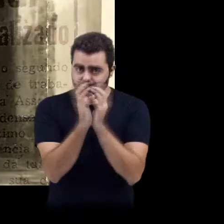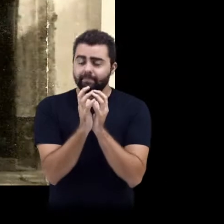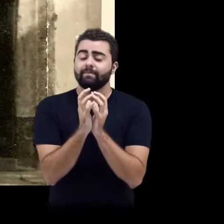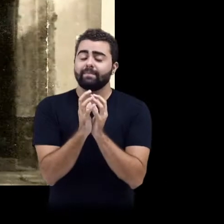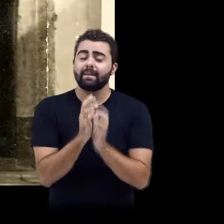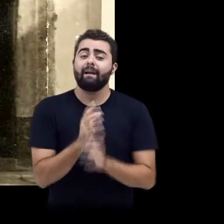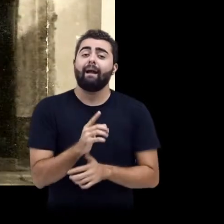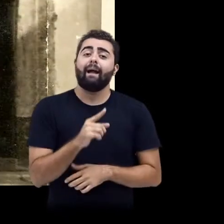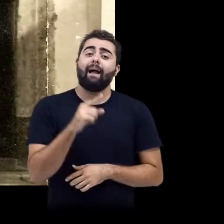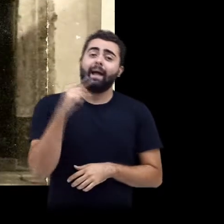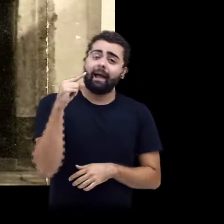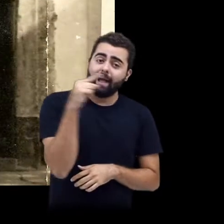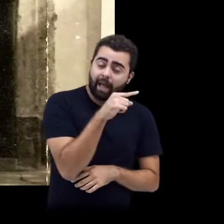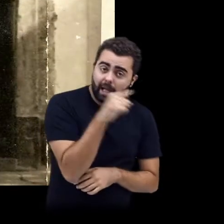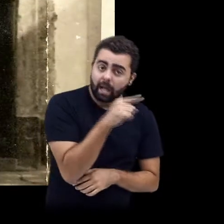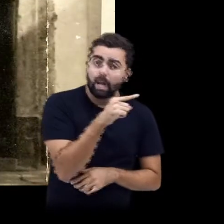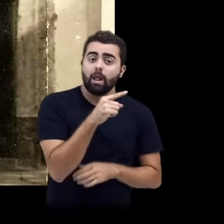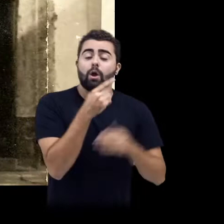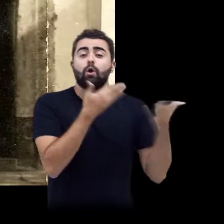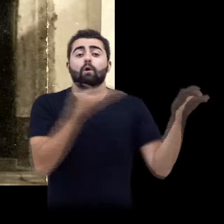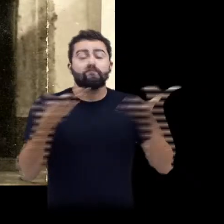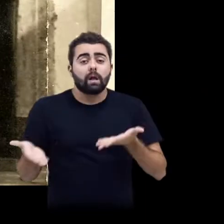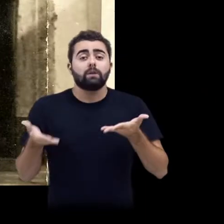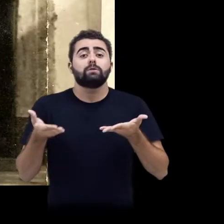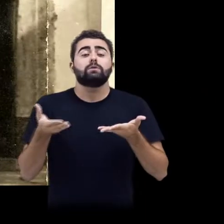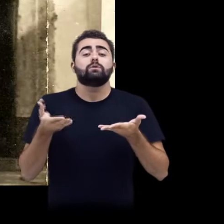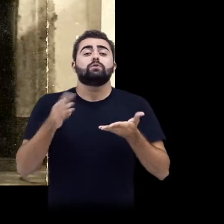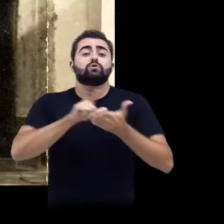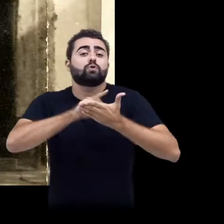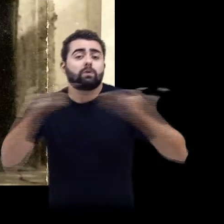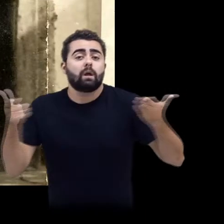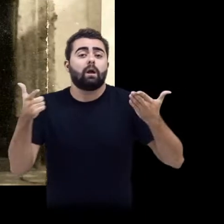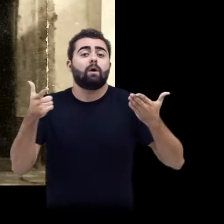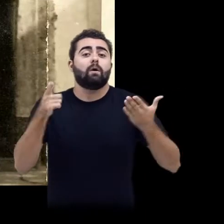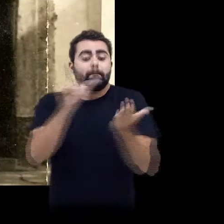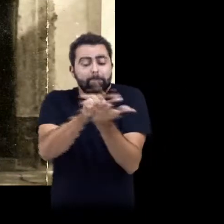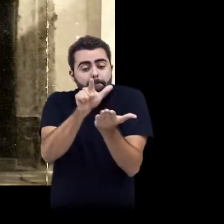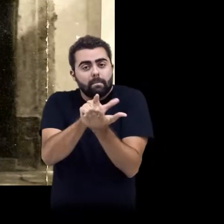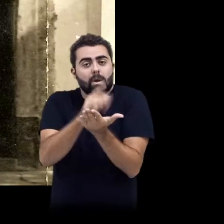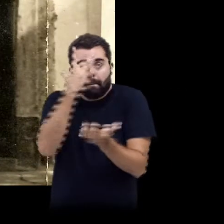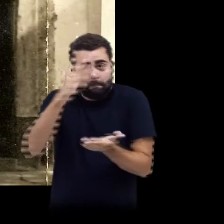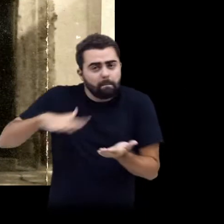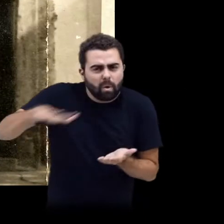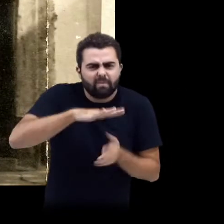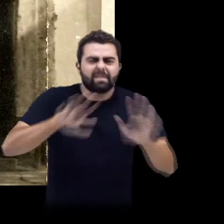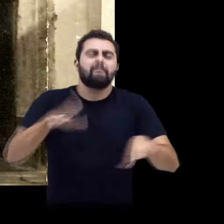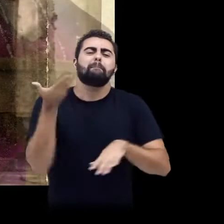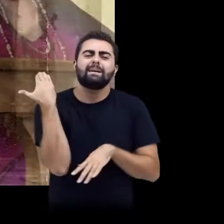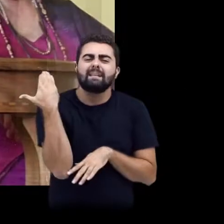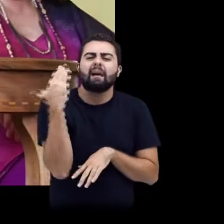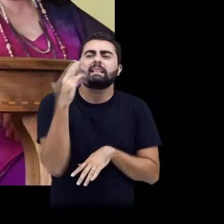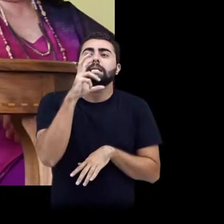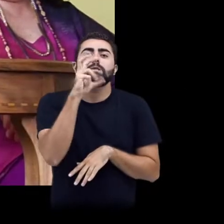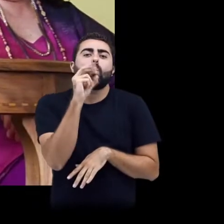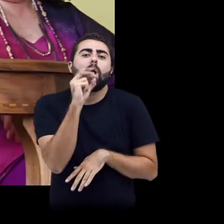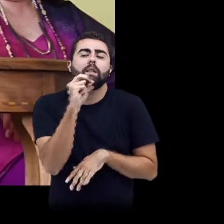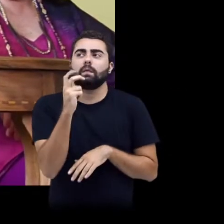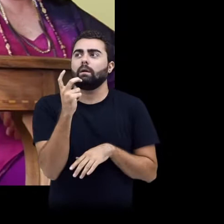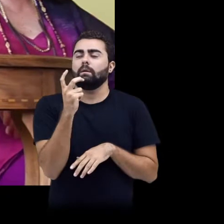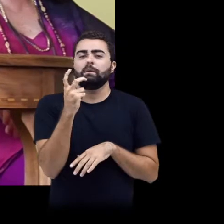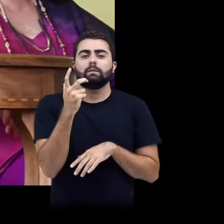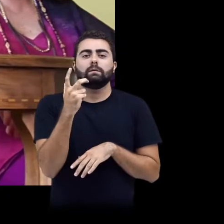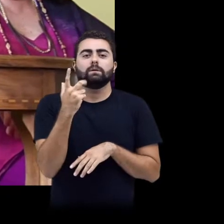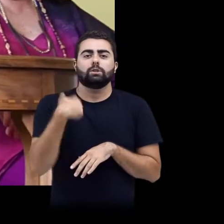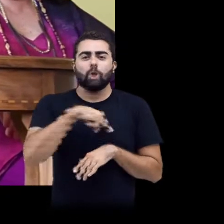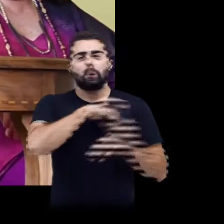a tarefa do partido para dirigir o jornal Folha do Povo. Então essa década de 50, que a gente ficou nesse apartamento,